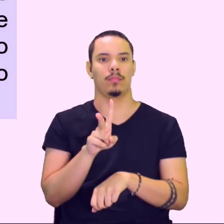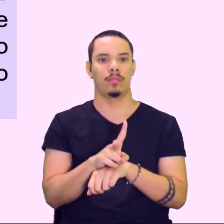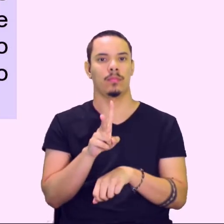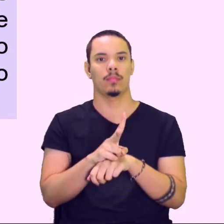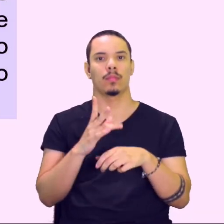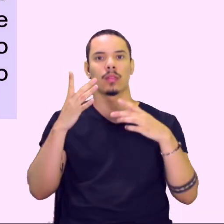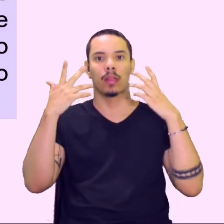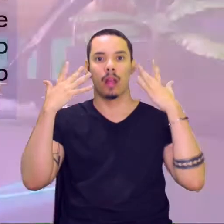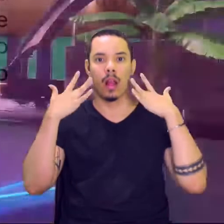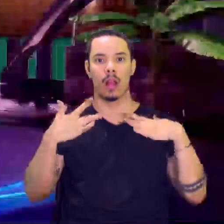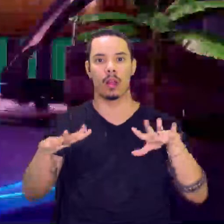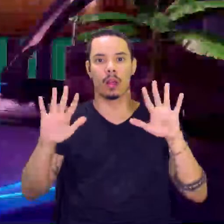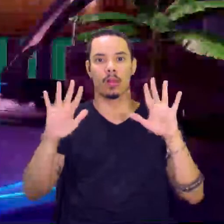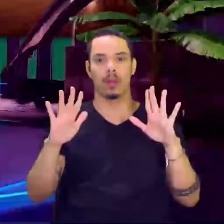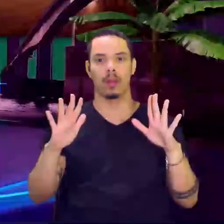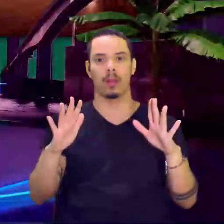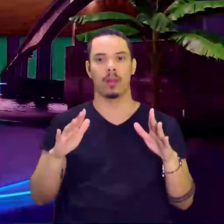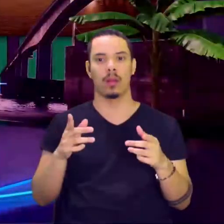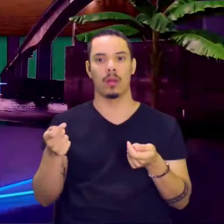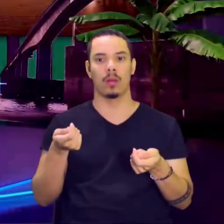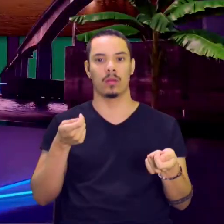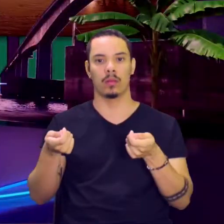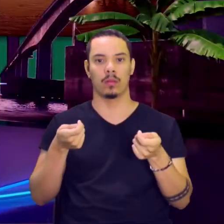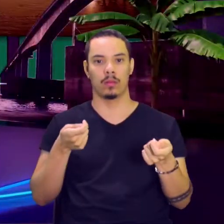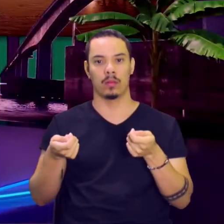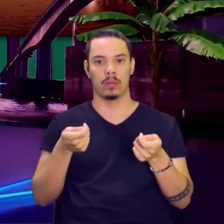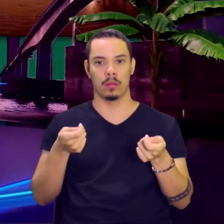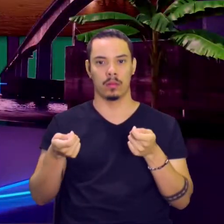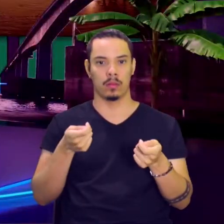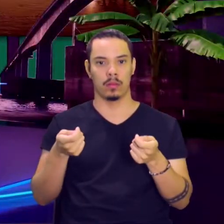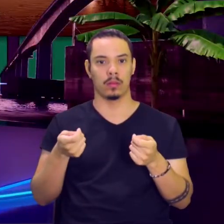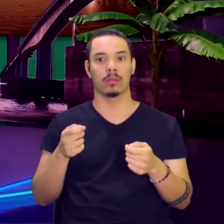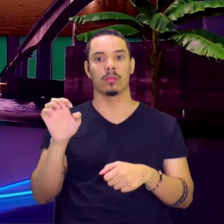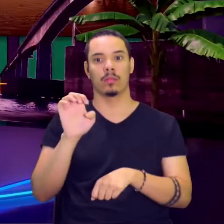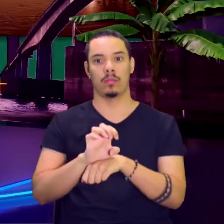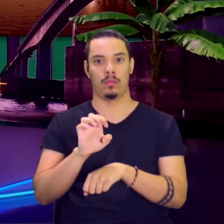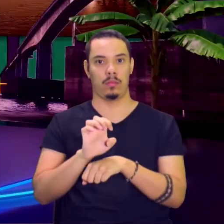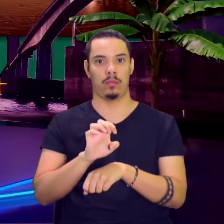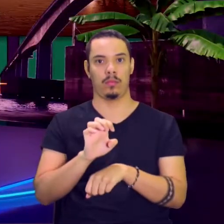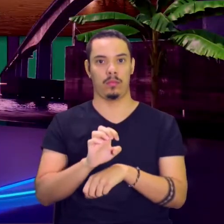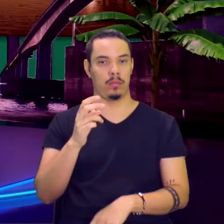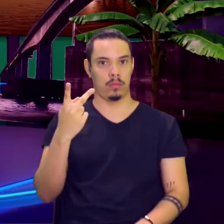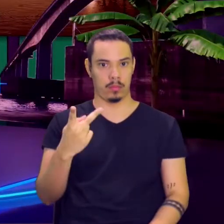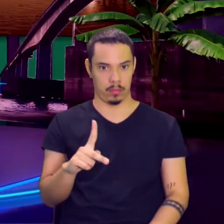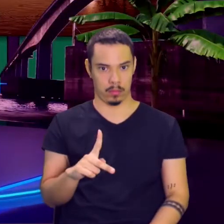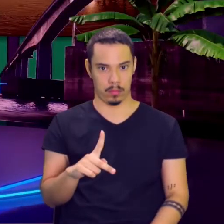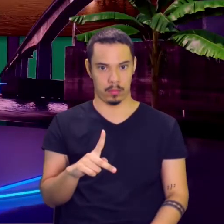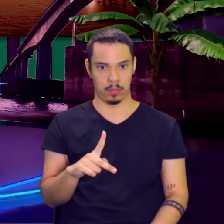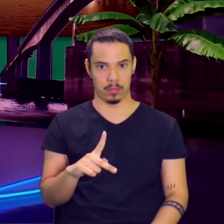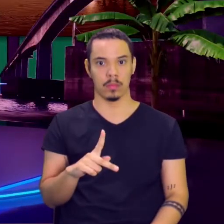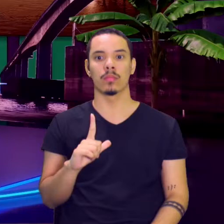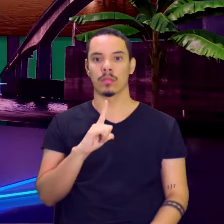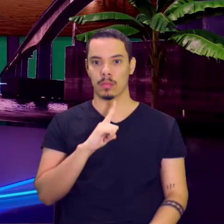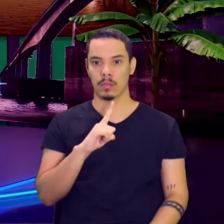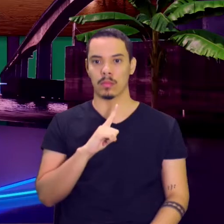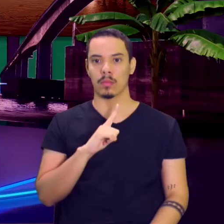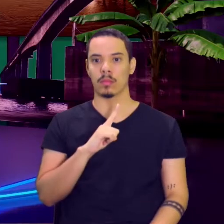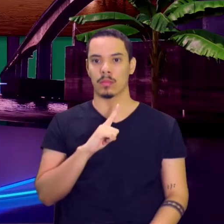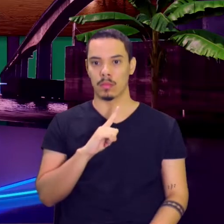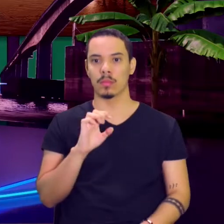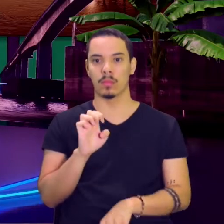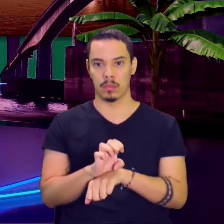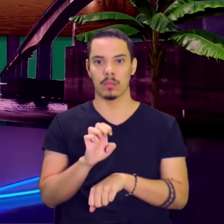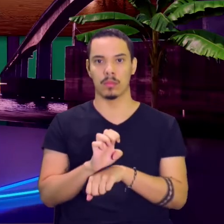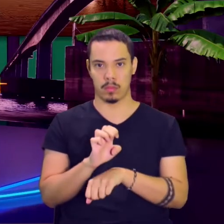que no caso ele é controlado pela esfera. Estadual. Muito bem, nós temos aqui... É estadual ou municipal? O